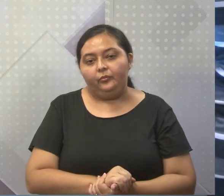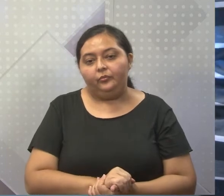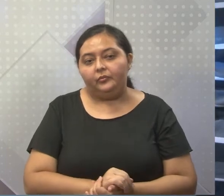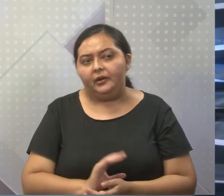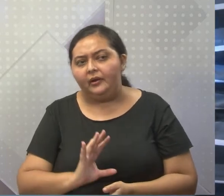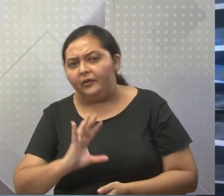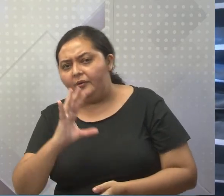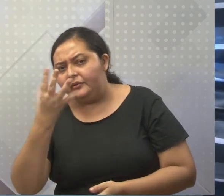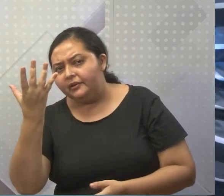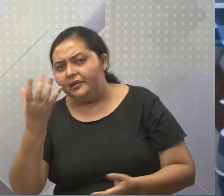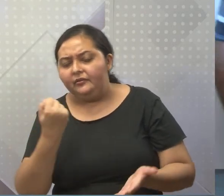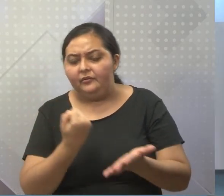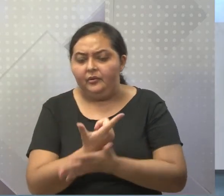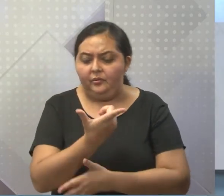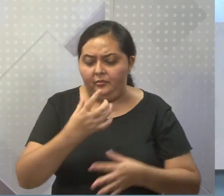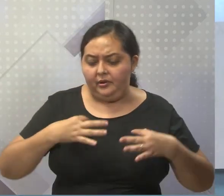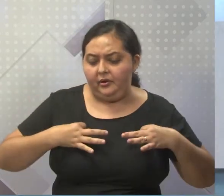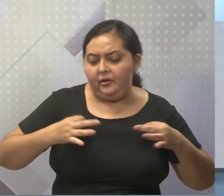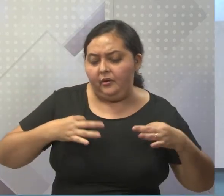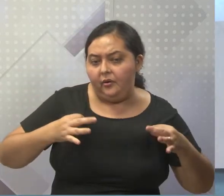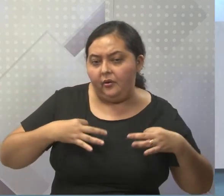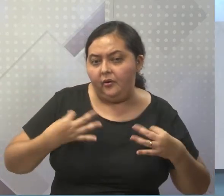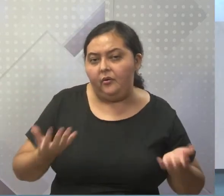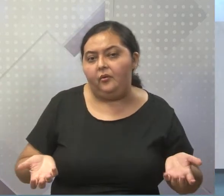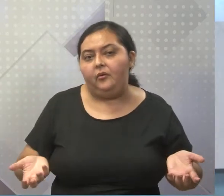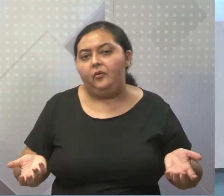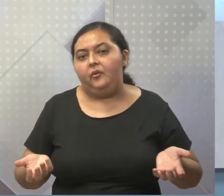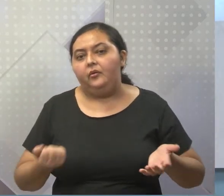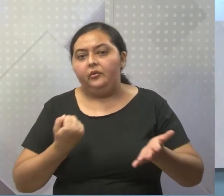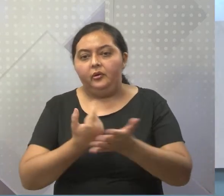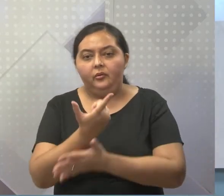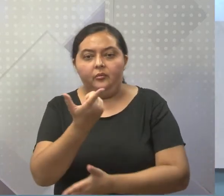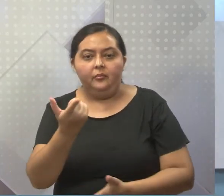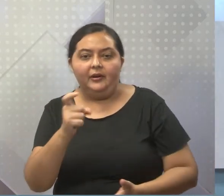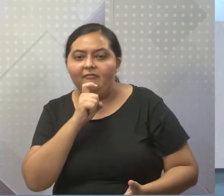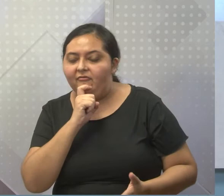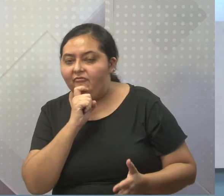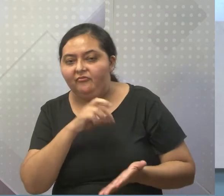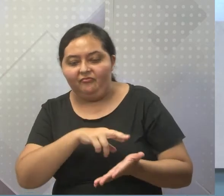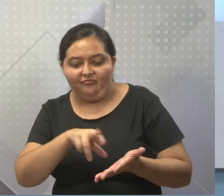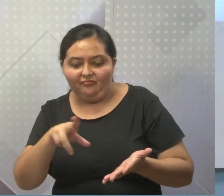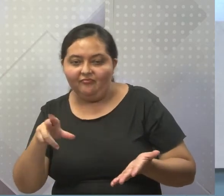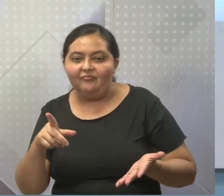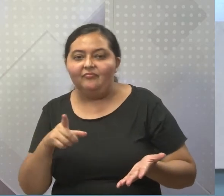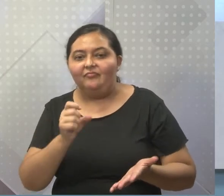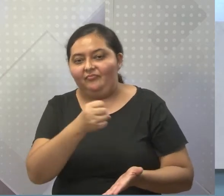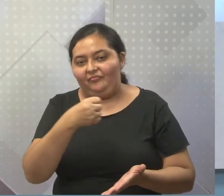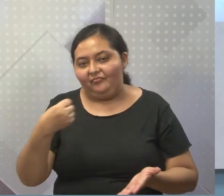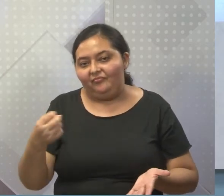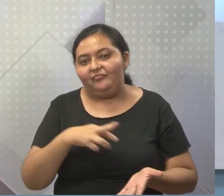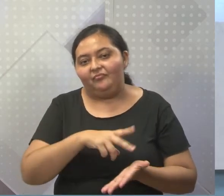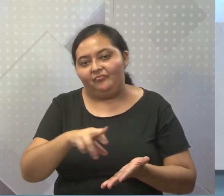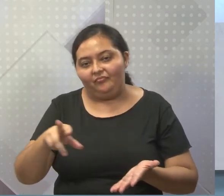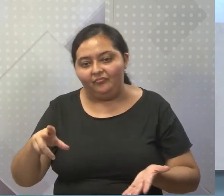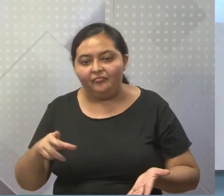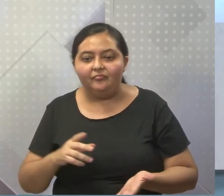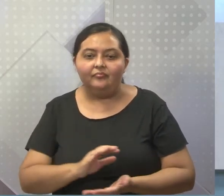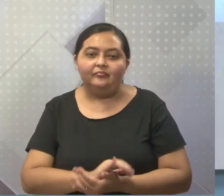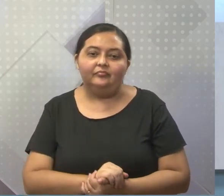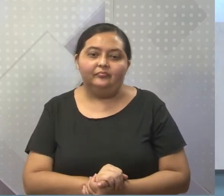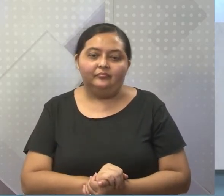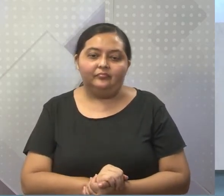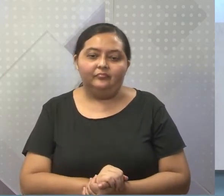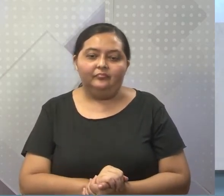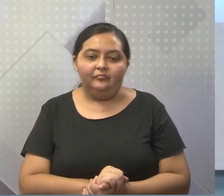cotidiano, quando vai comprar uma blusa, quando vai comprar um eletrodoméstico de casa, enfim. E muitas vezes assim na